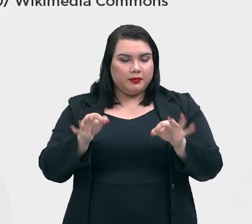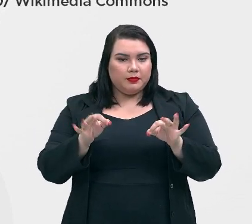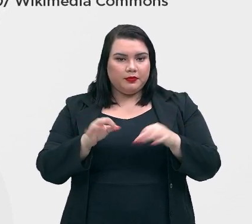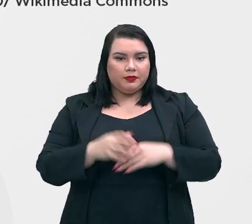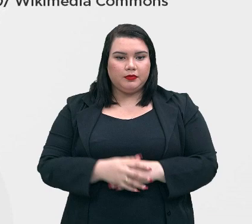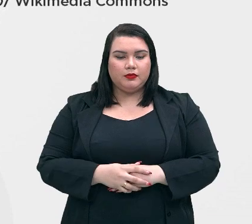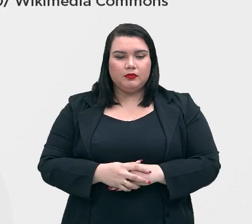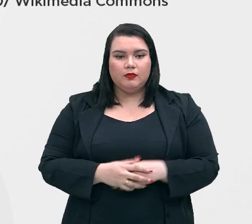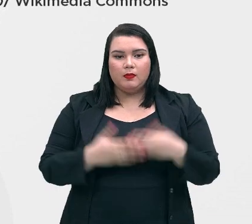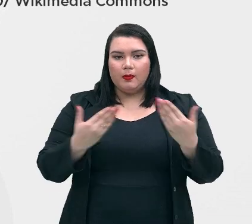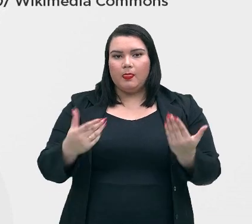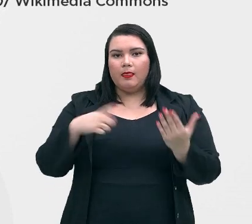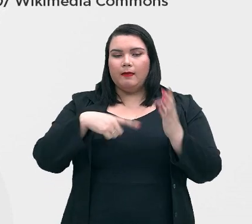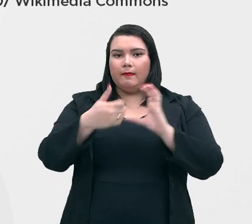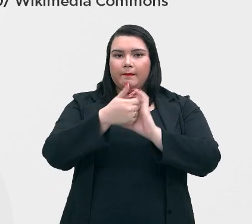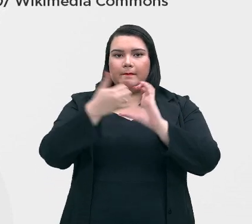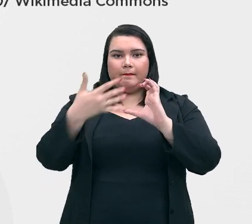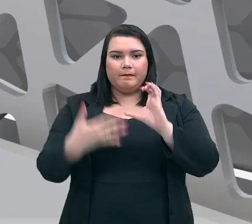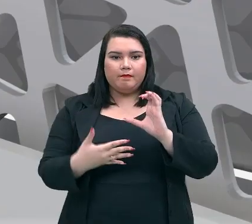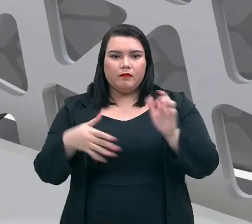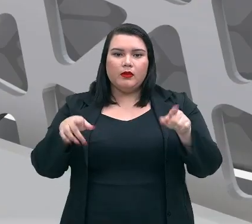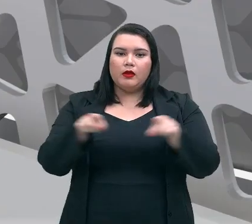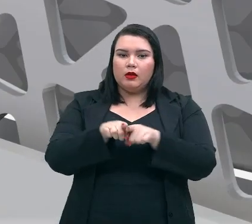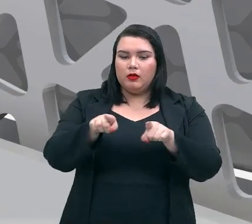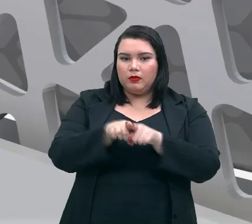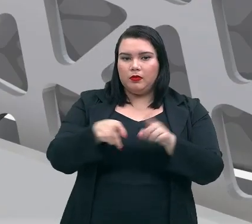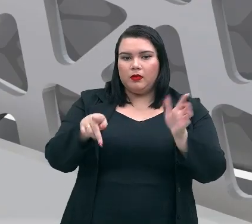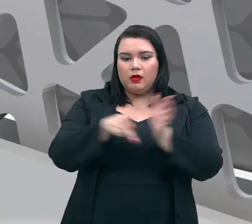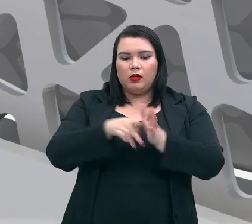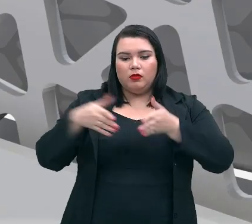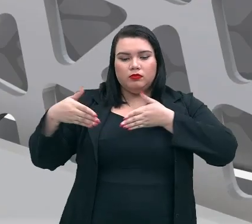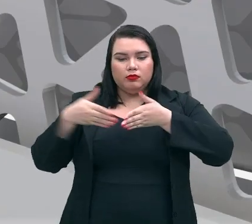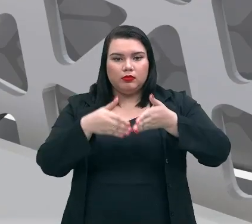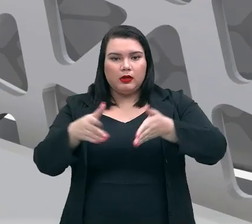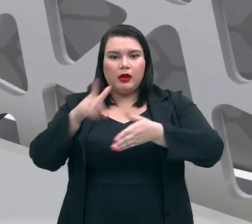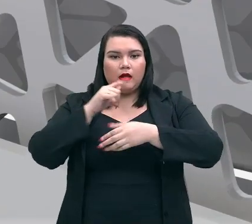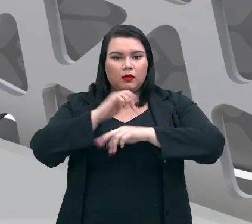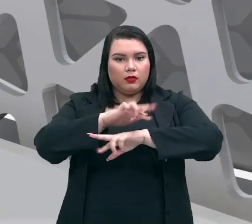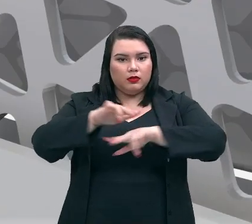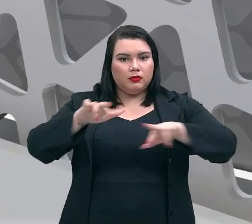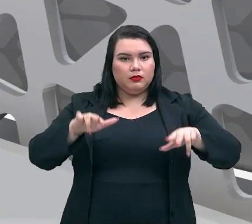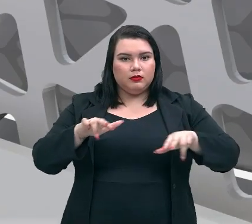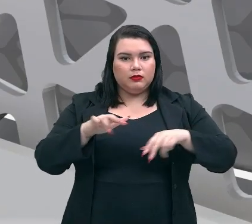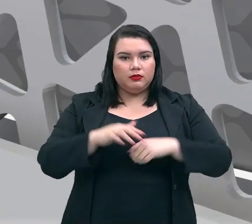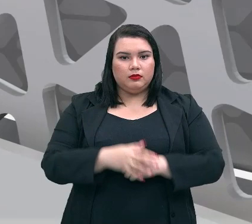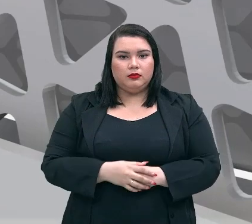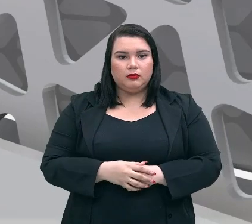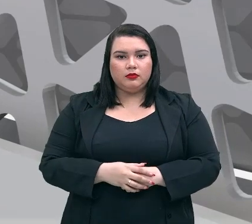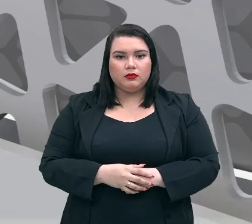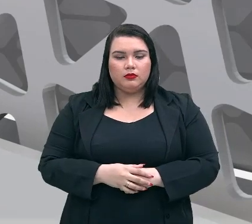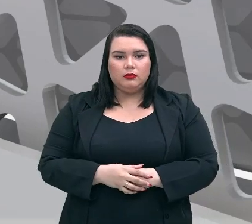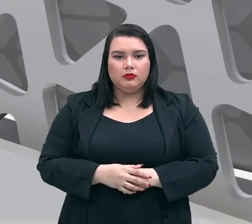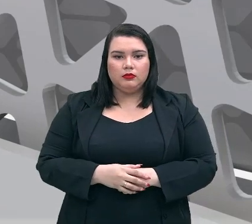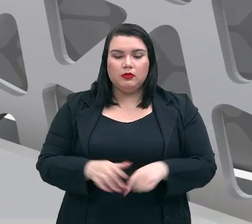Então, temos essas características também aí da bacia da Prata ou Platina. E outra